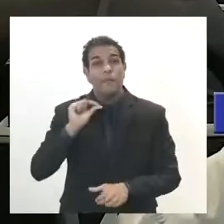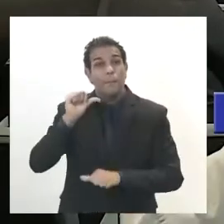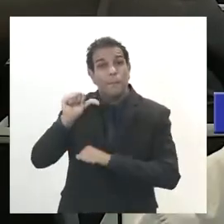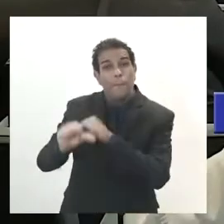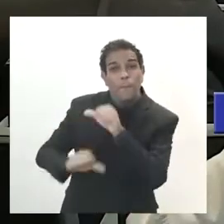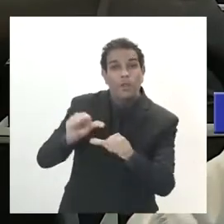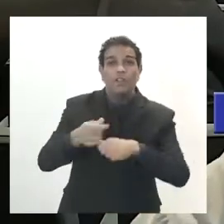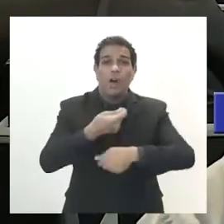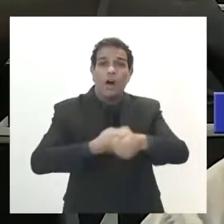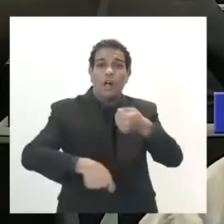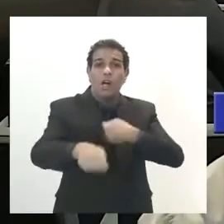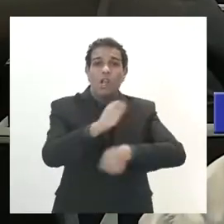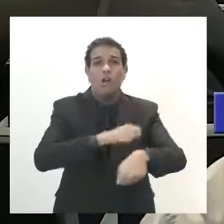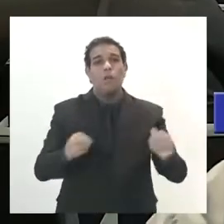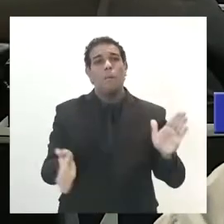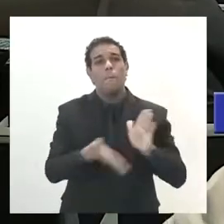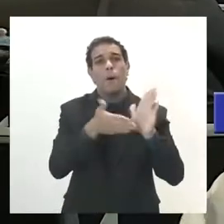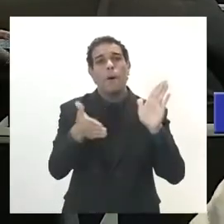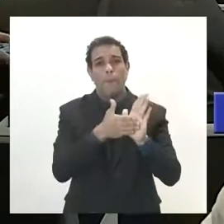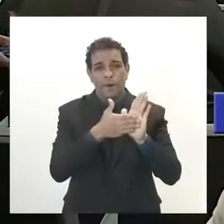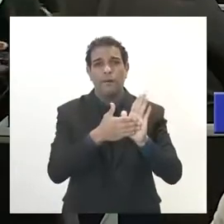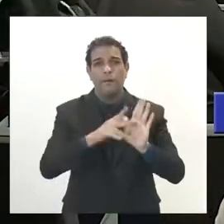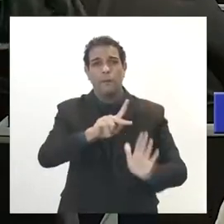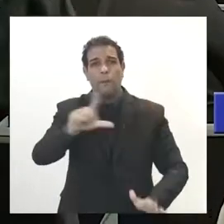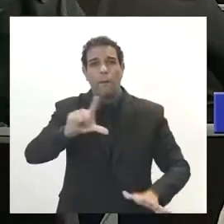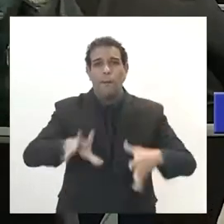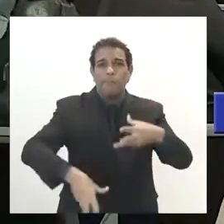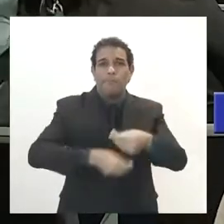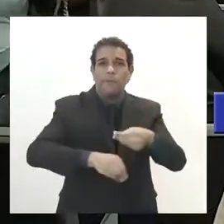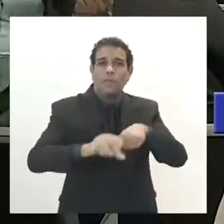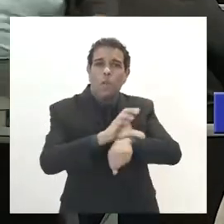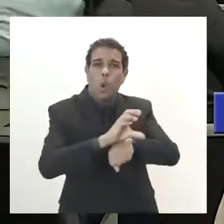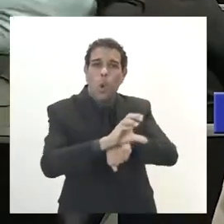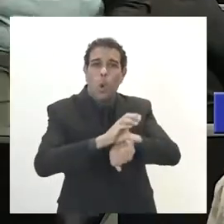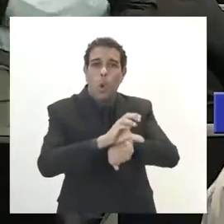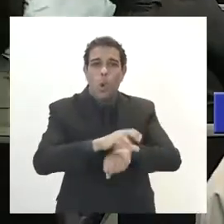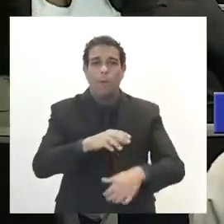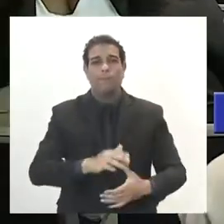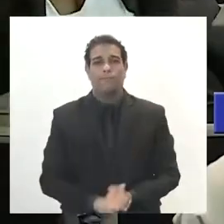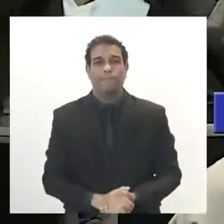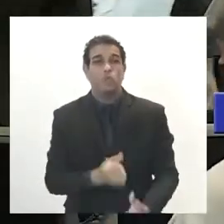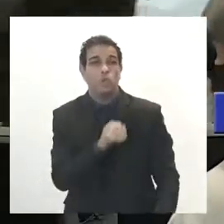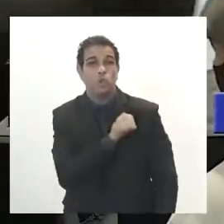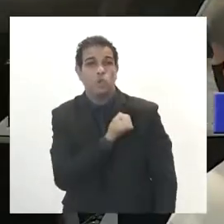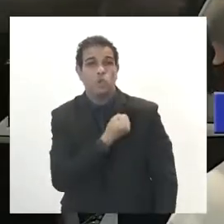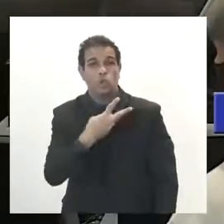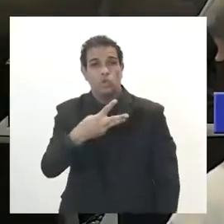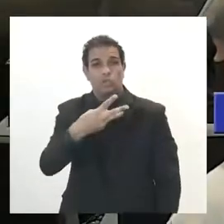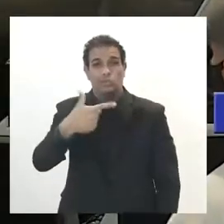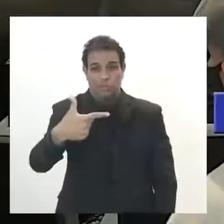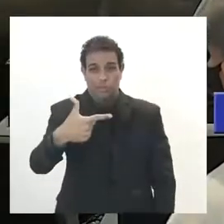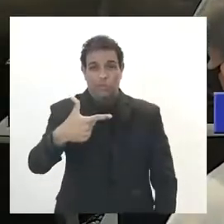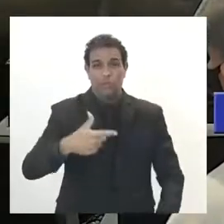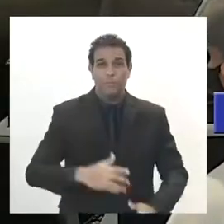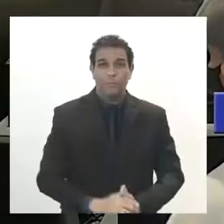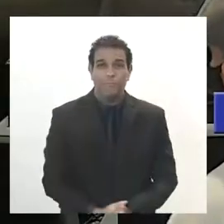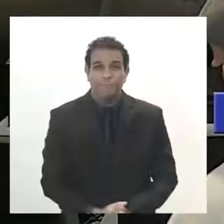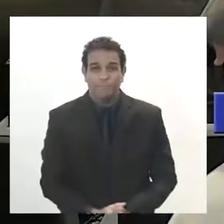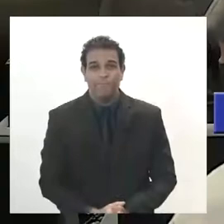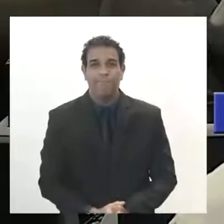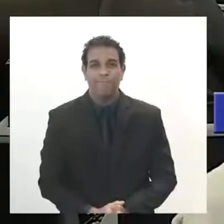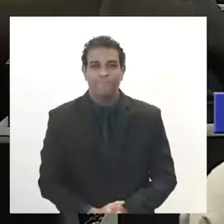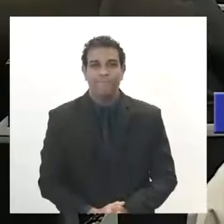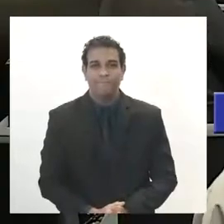administrativa proposta de projeto de emenda constitucional nº 32 e